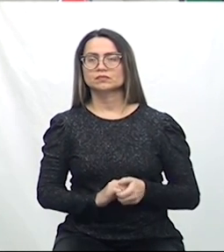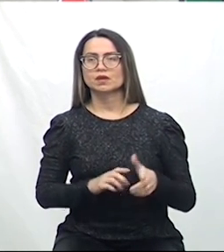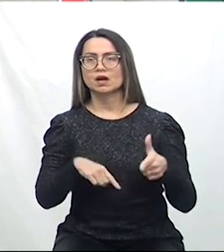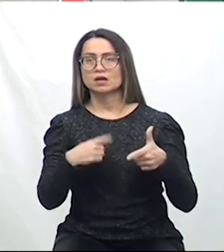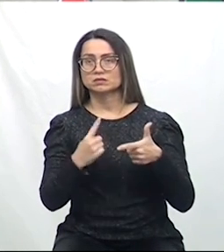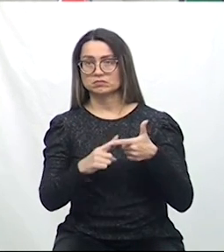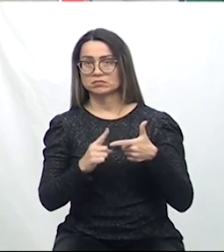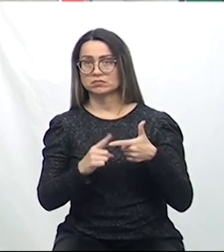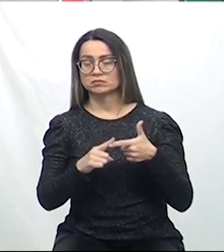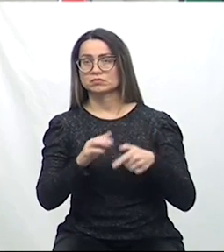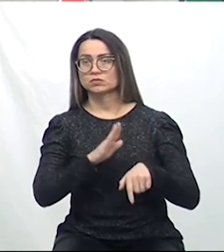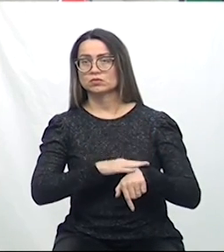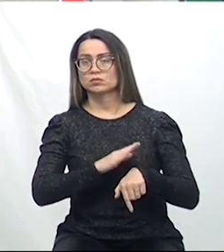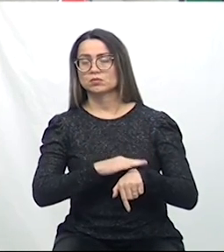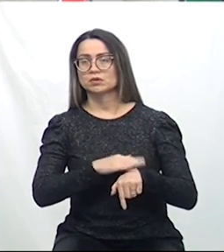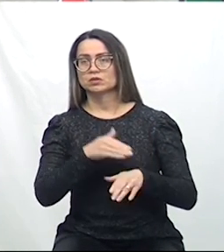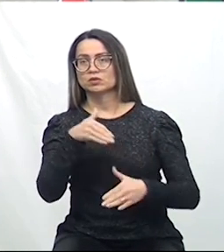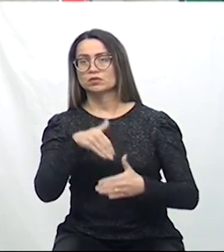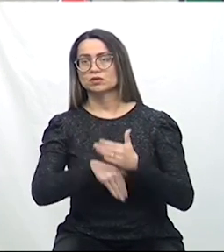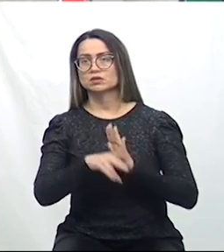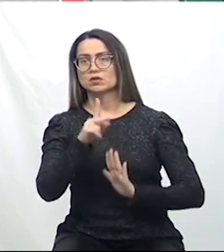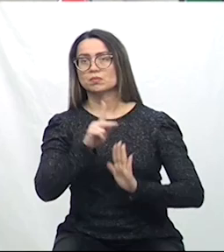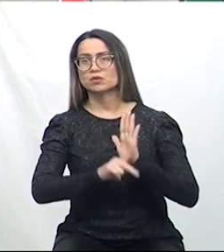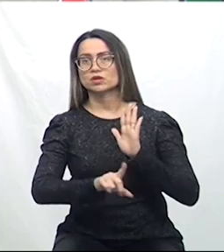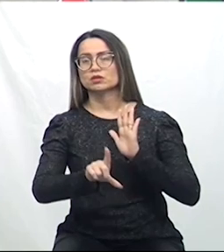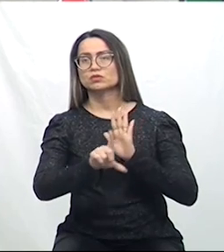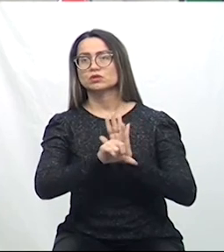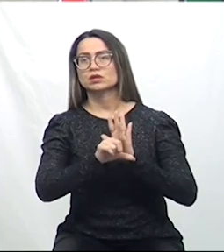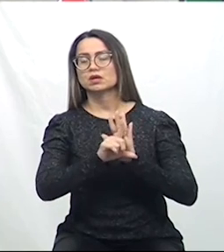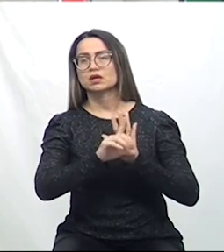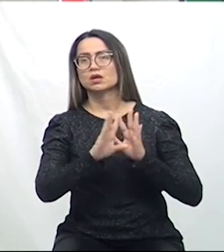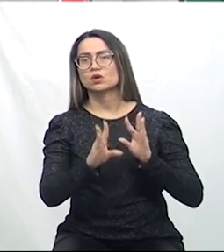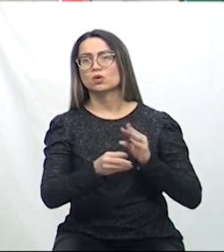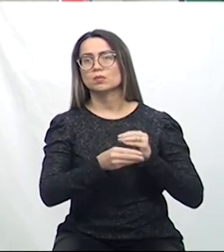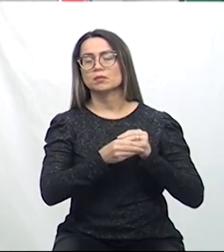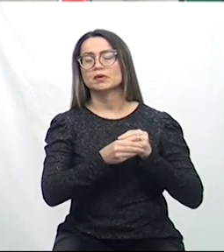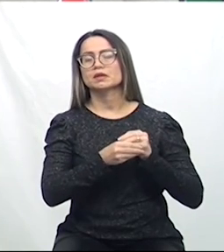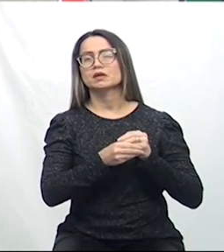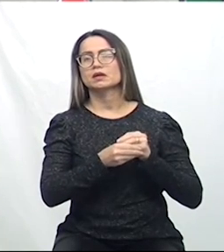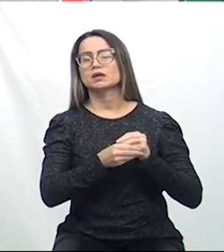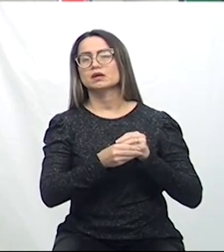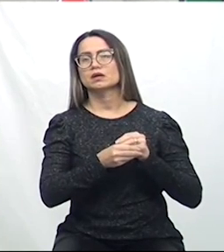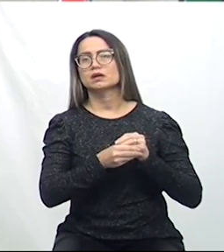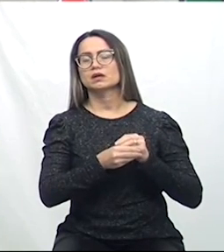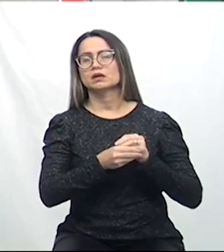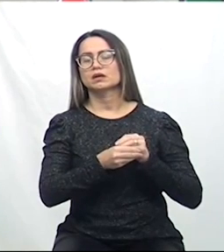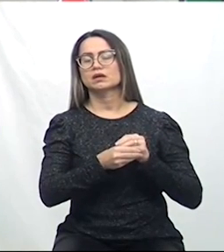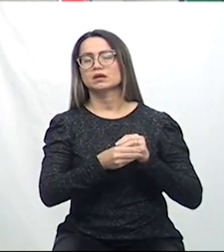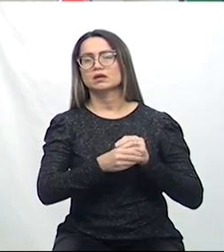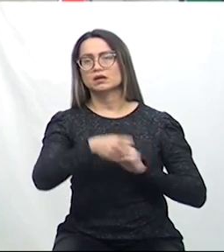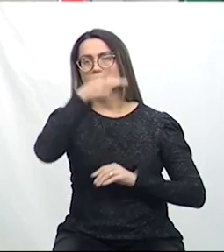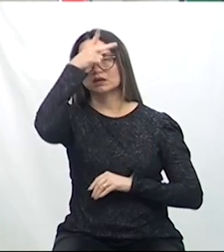segunda discussão e votação, os projetos de lei complementar de iniciativa do Poder Executivo.